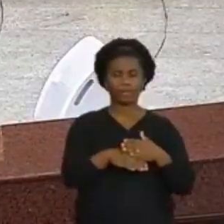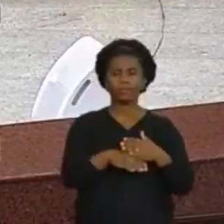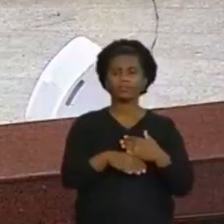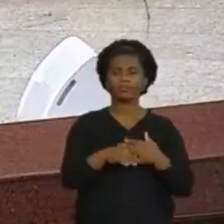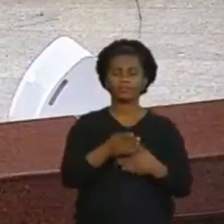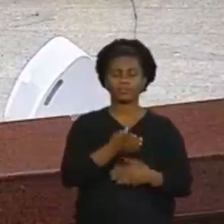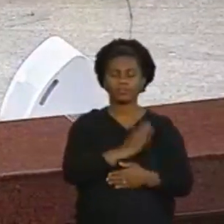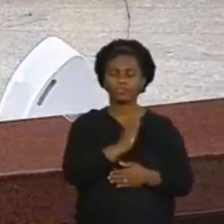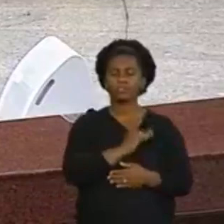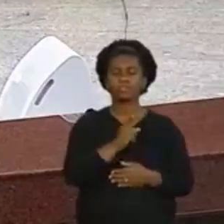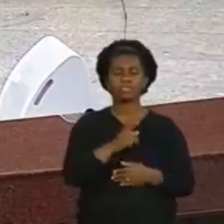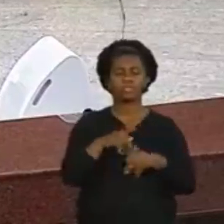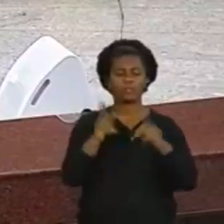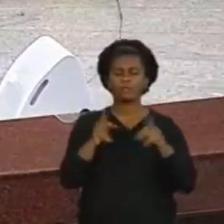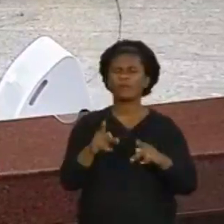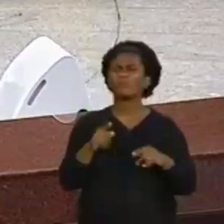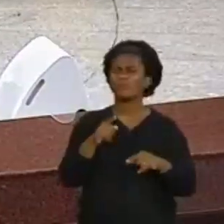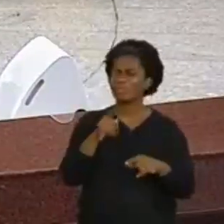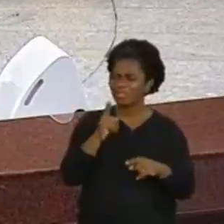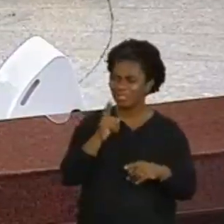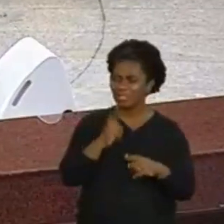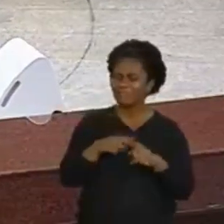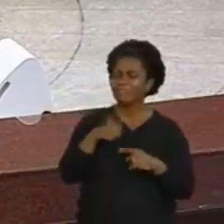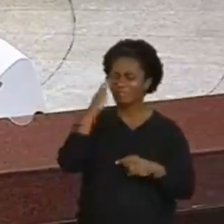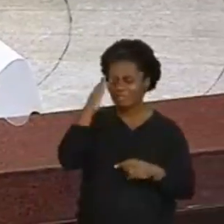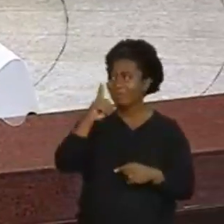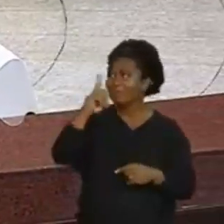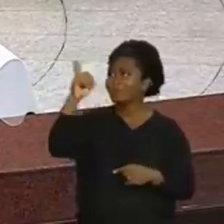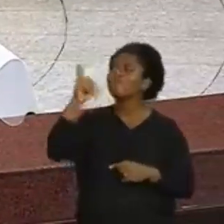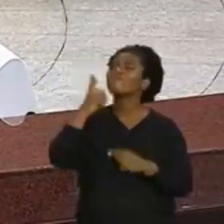vai prevalecer. E acabou.